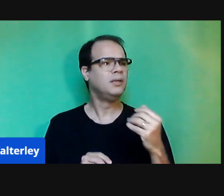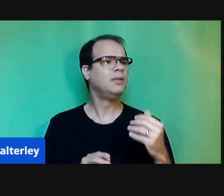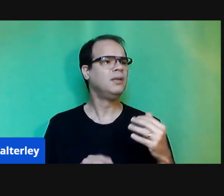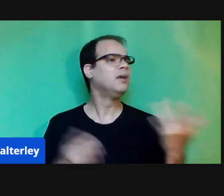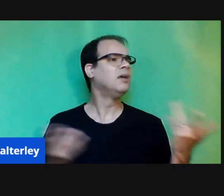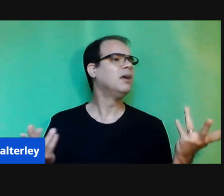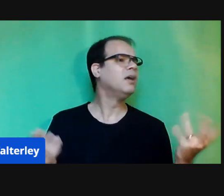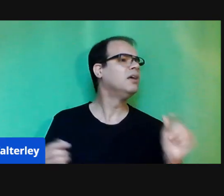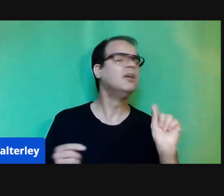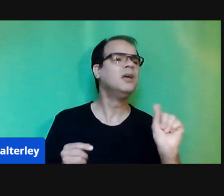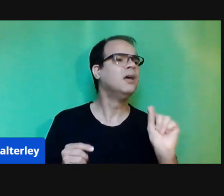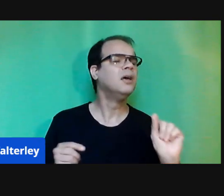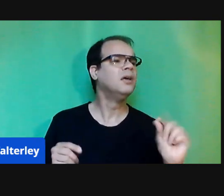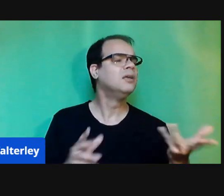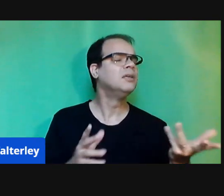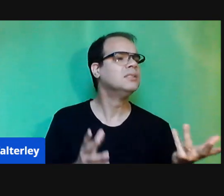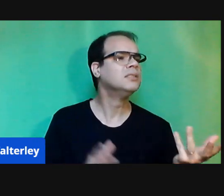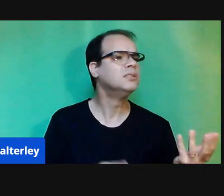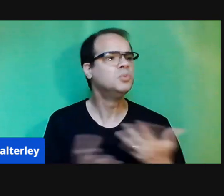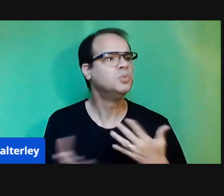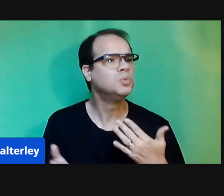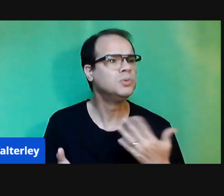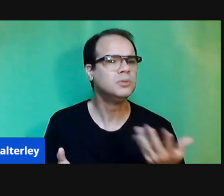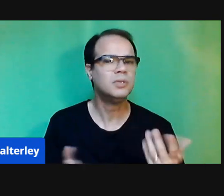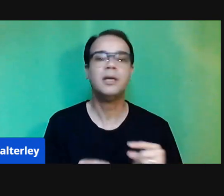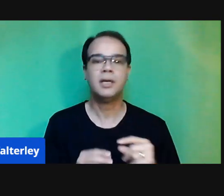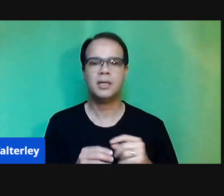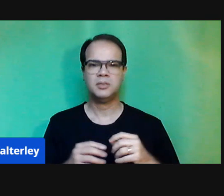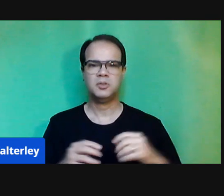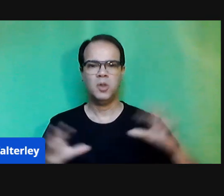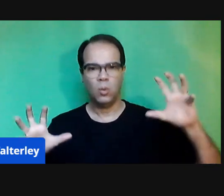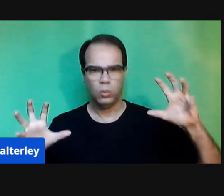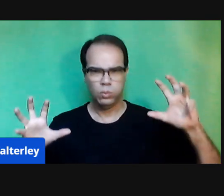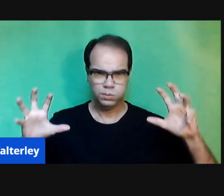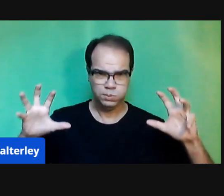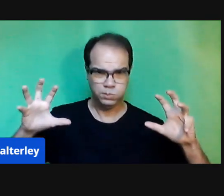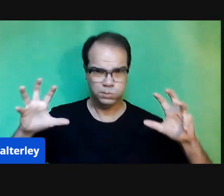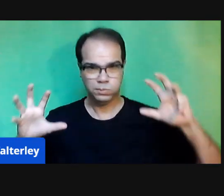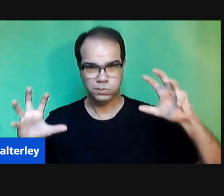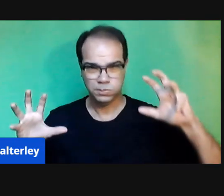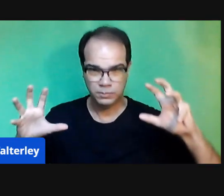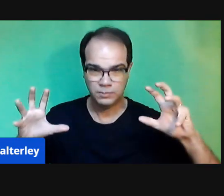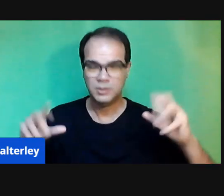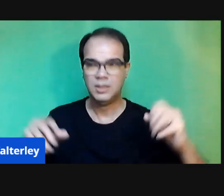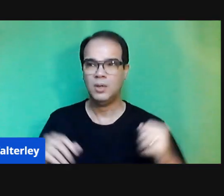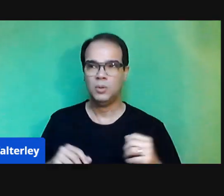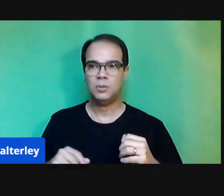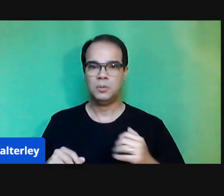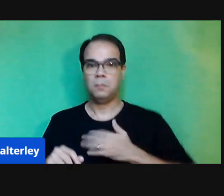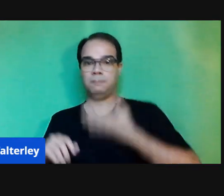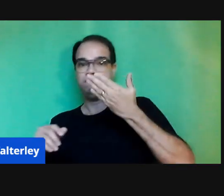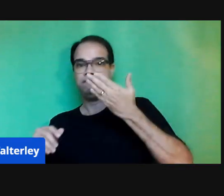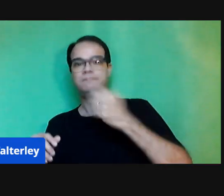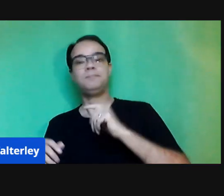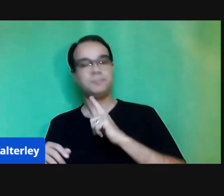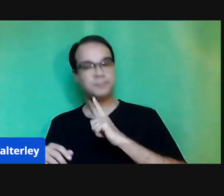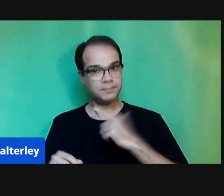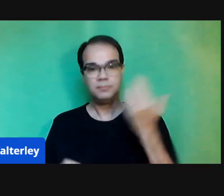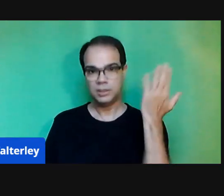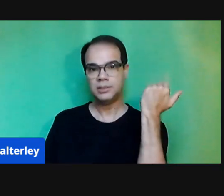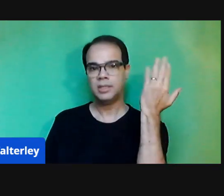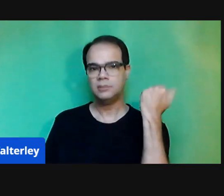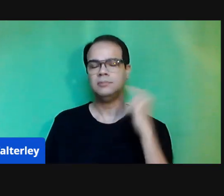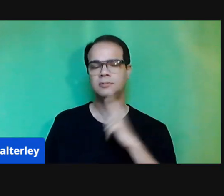ficção com temática de terror, de suspense, um road movie de suspense que a gente fez